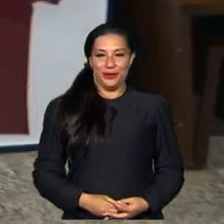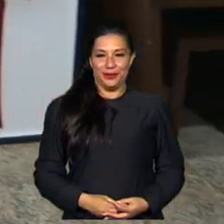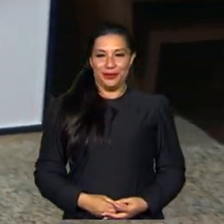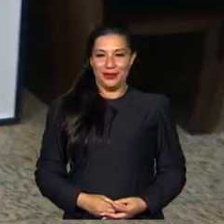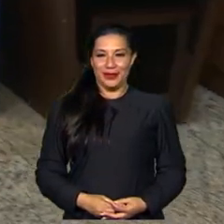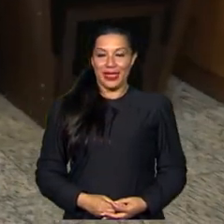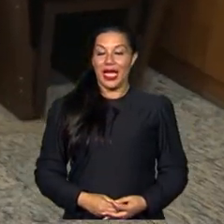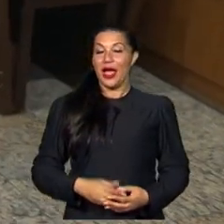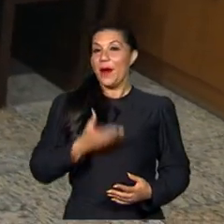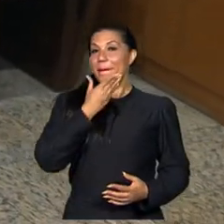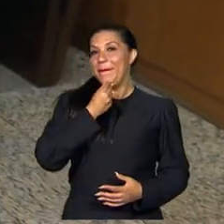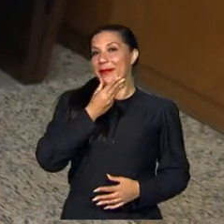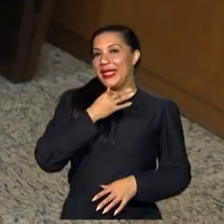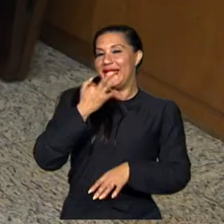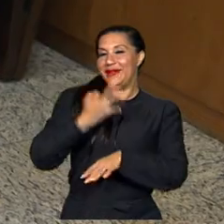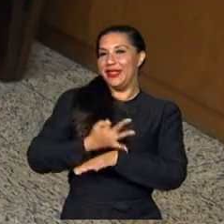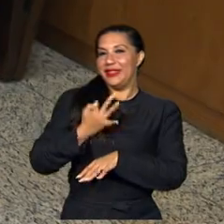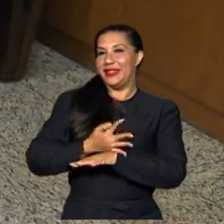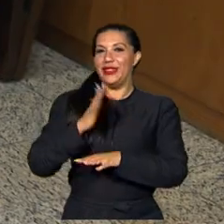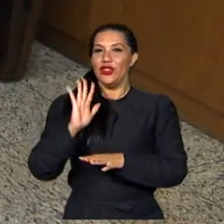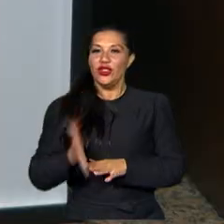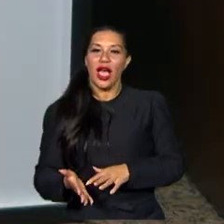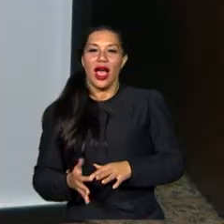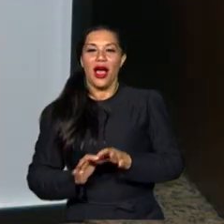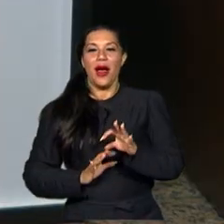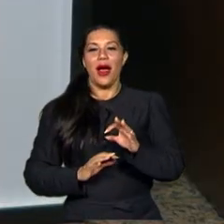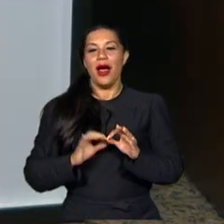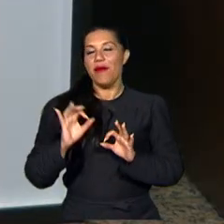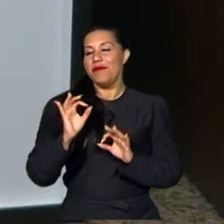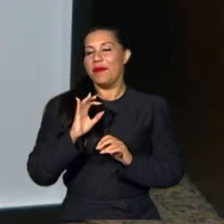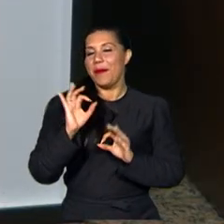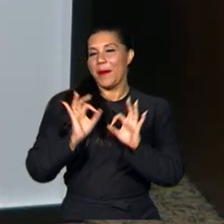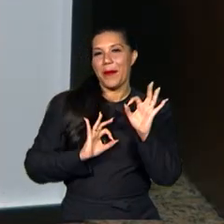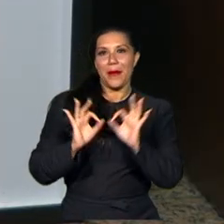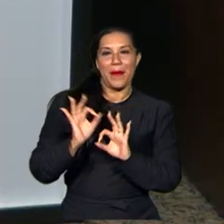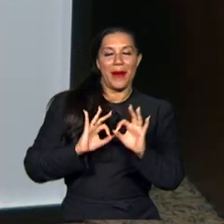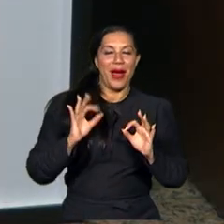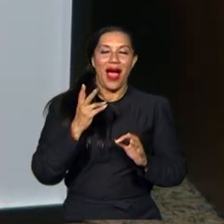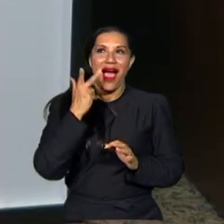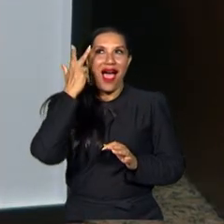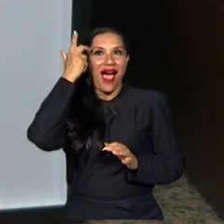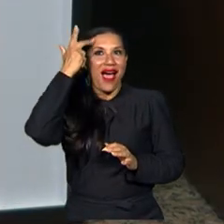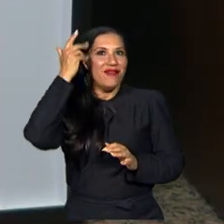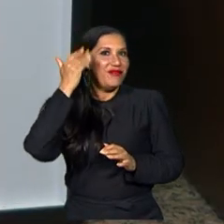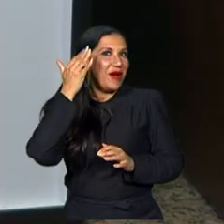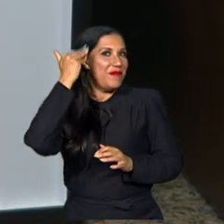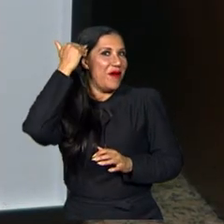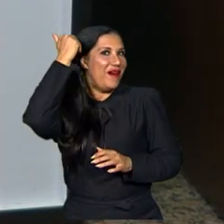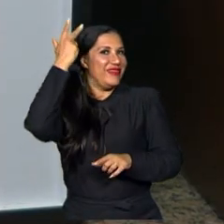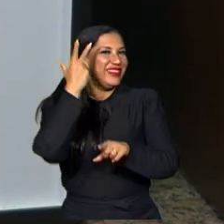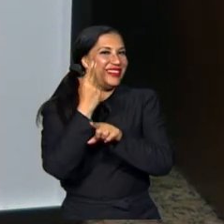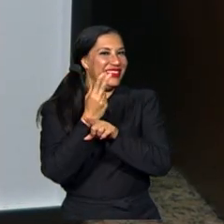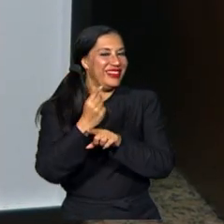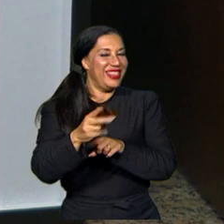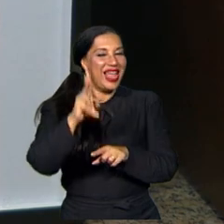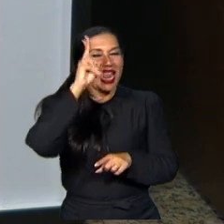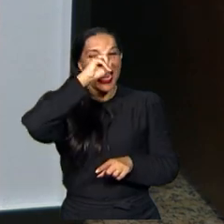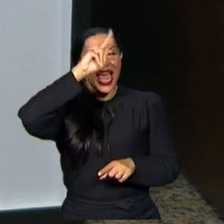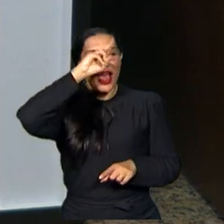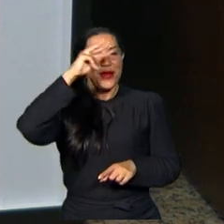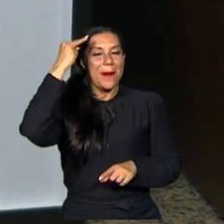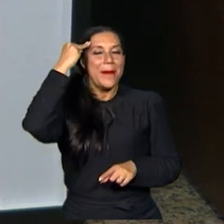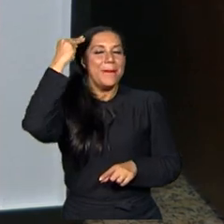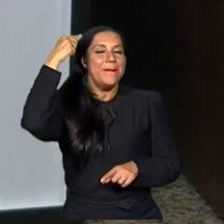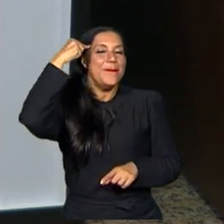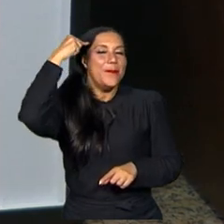O Moleque Travesso já produziu alguns momentos de glória que permanecem na memória do seu torcedor. Um